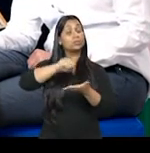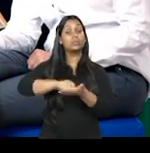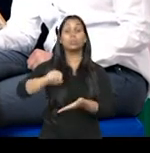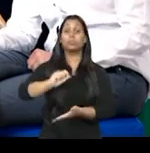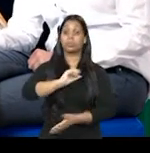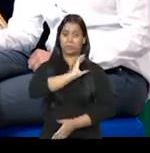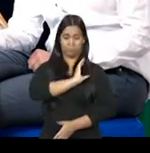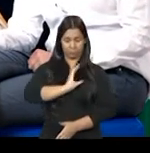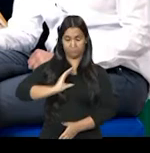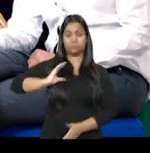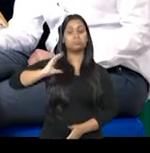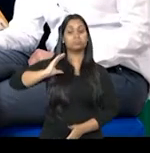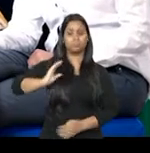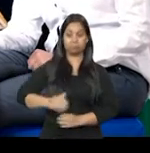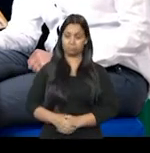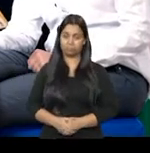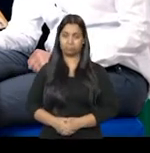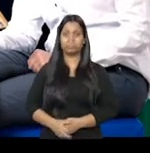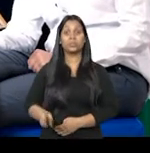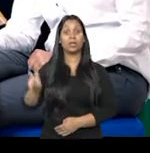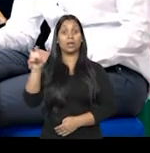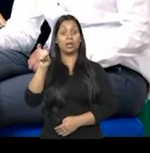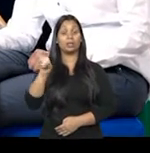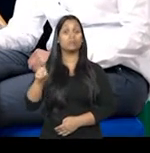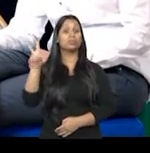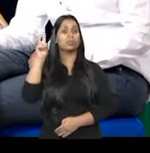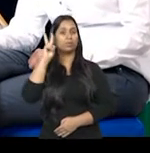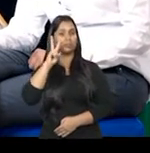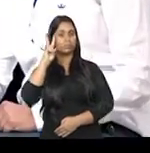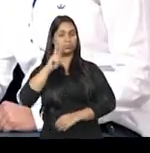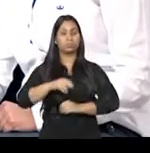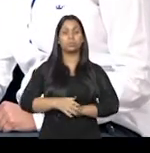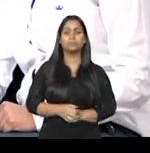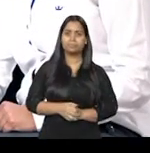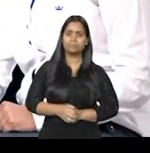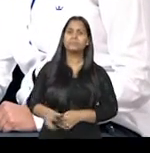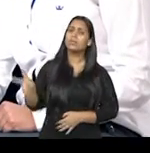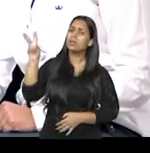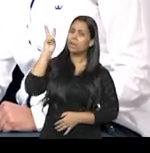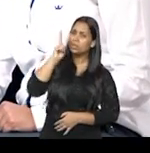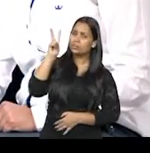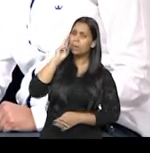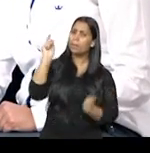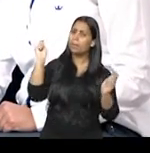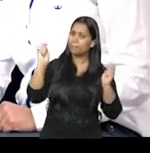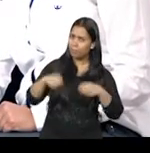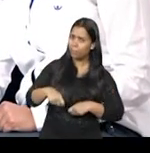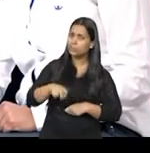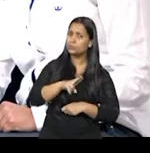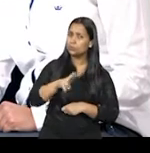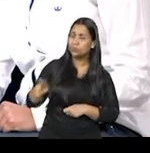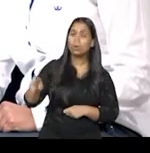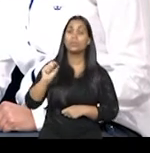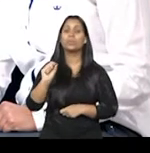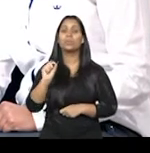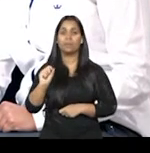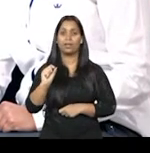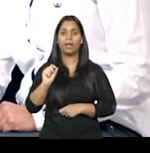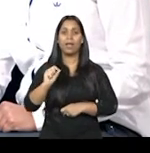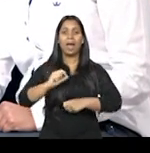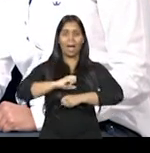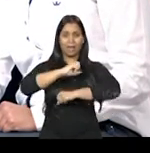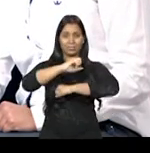Lispector. Chama-se A Quinta História. Esta história poderia chamar-se As